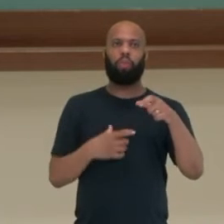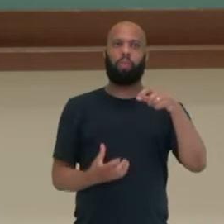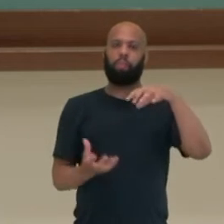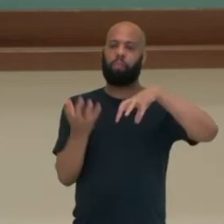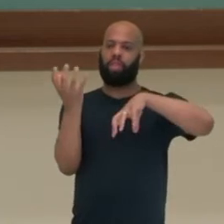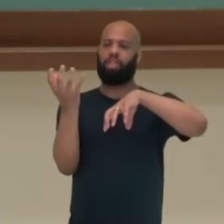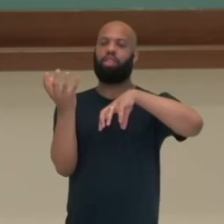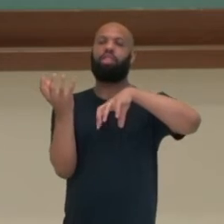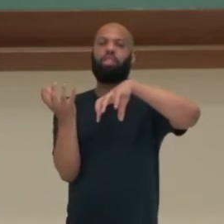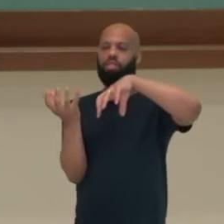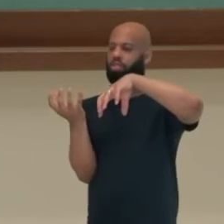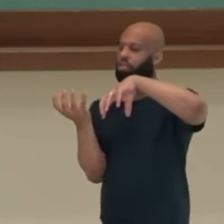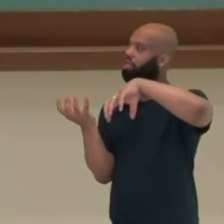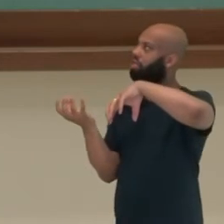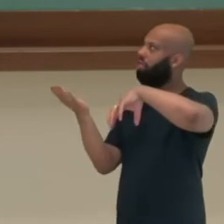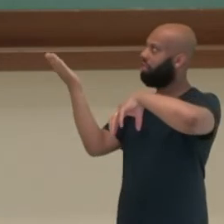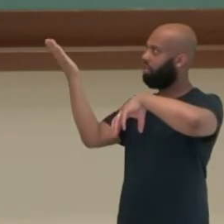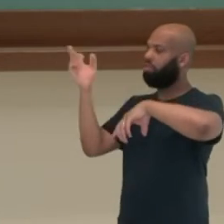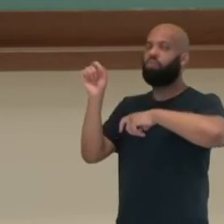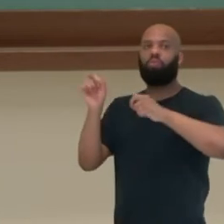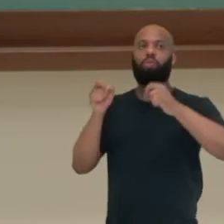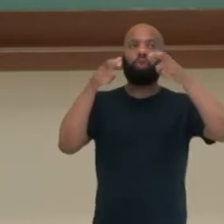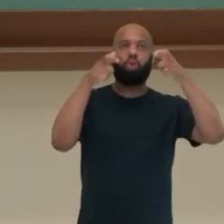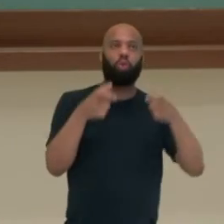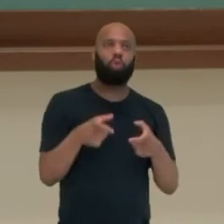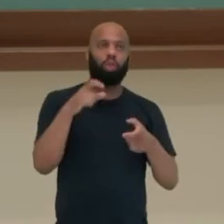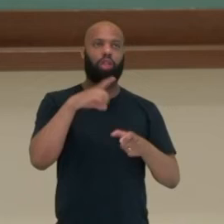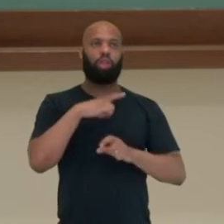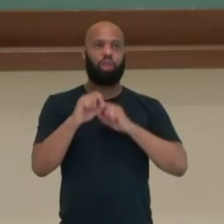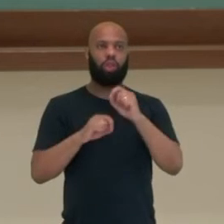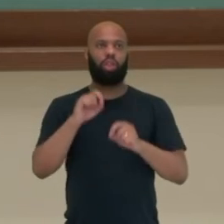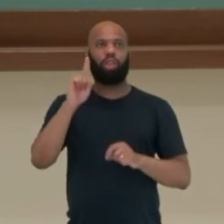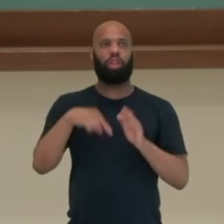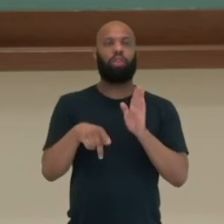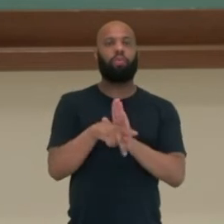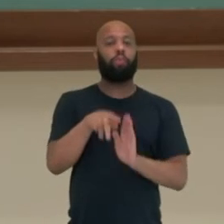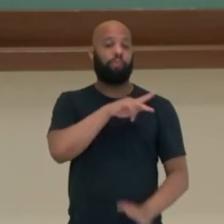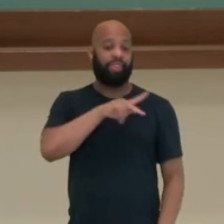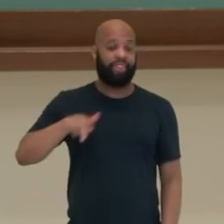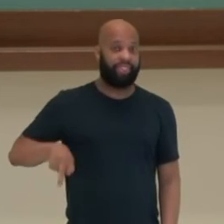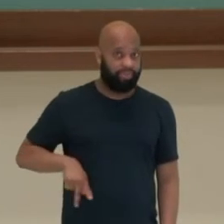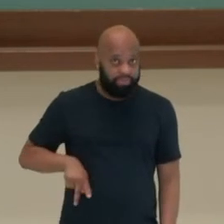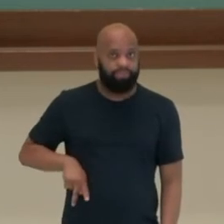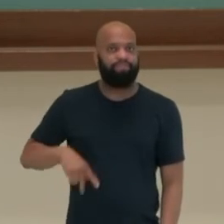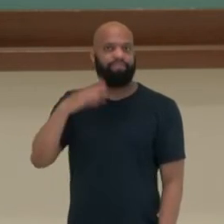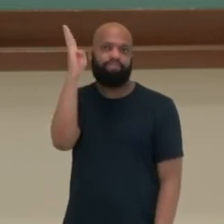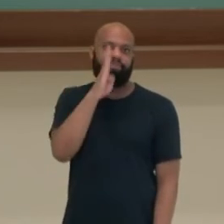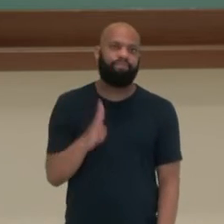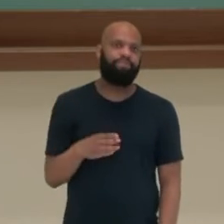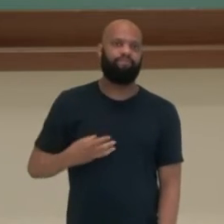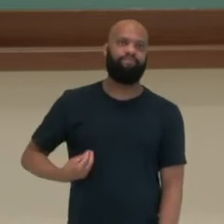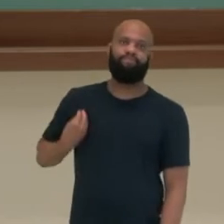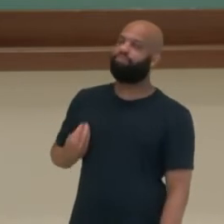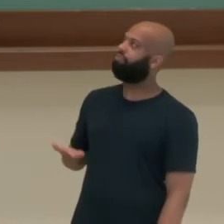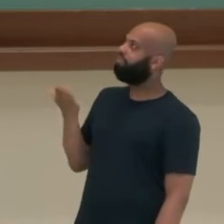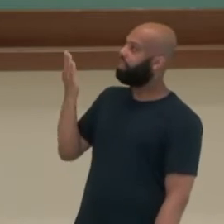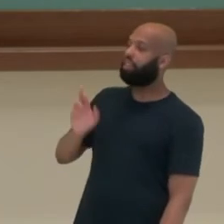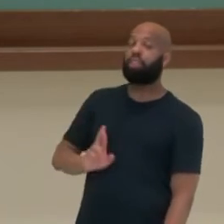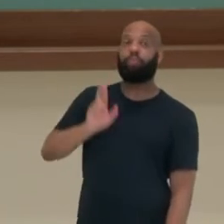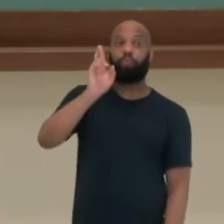aqui representa o local onde atua o presidente da República, representante do